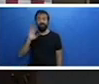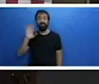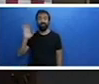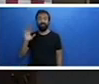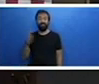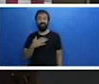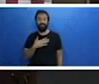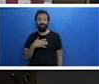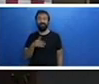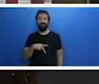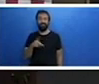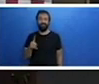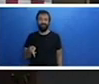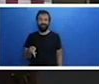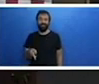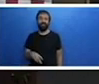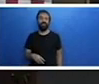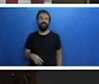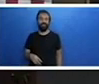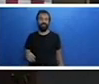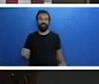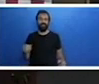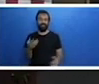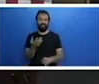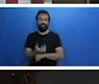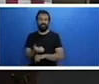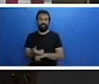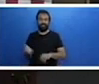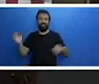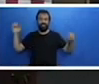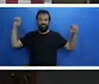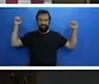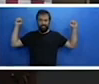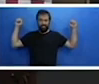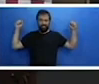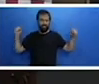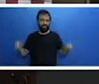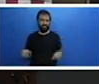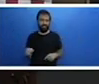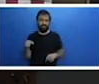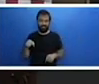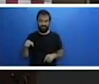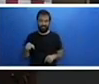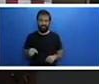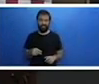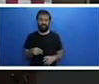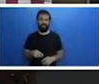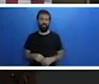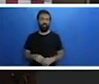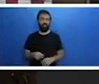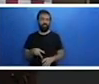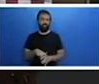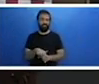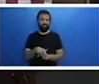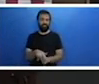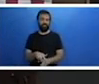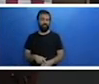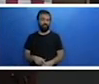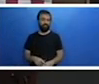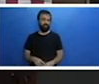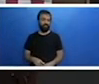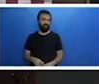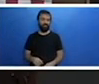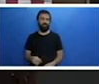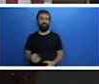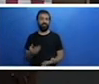Olá, eu sou a Maria Lúcia, professora de Educação Física na Escola Municipal Giuseppe Carnini. Vamos à nossa videoaula de